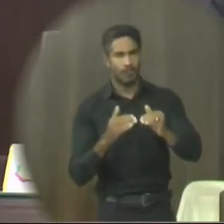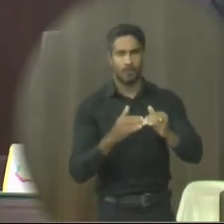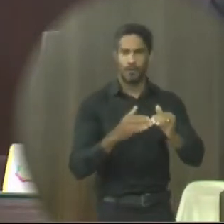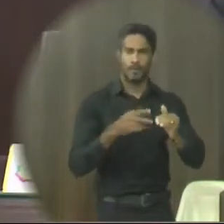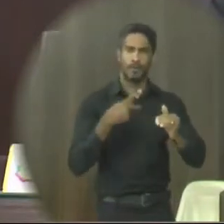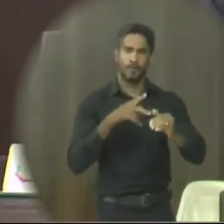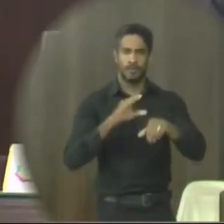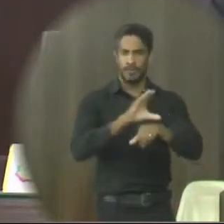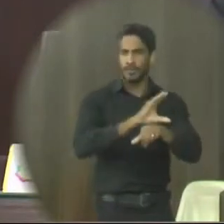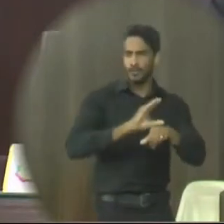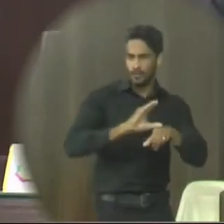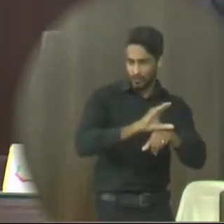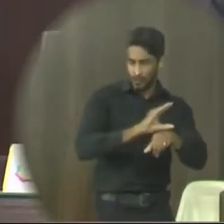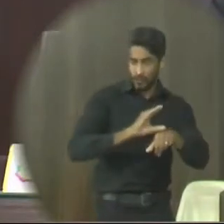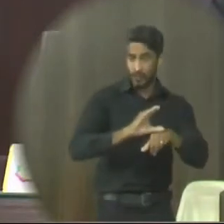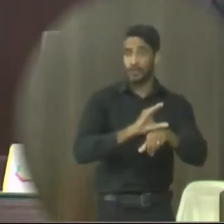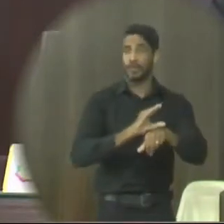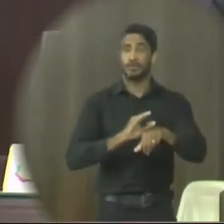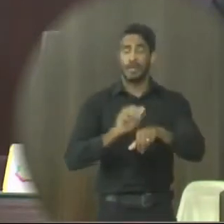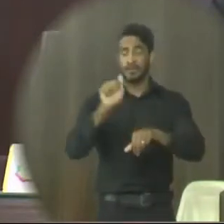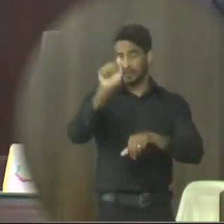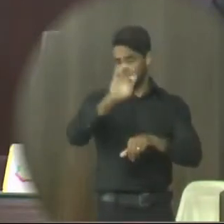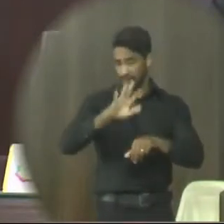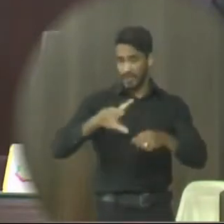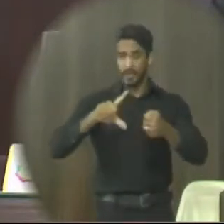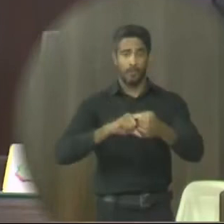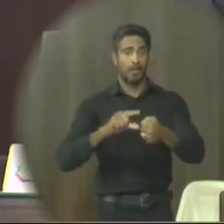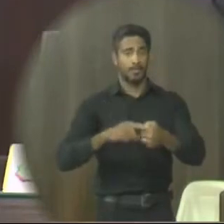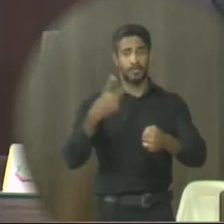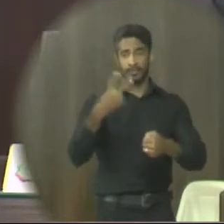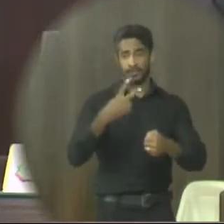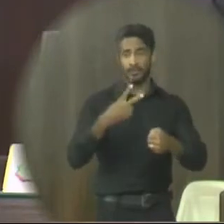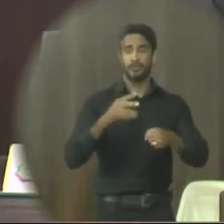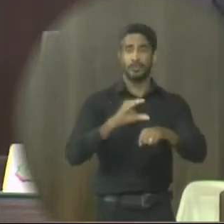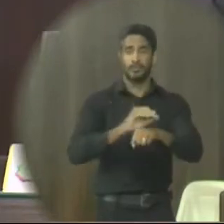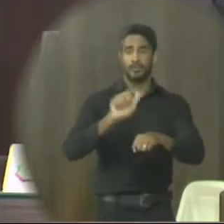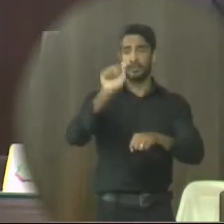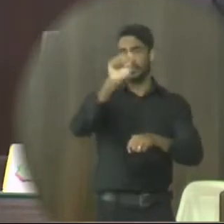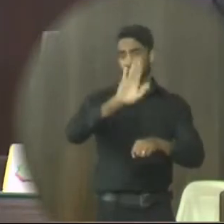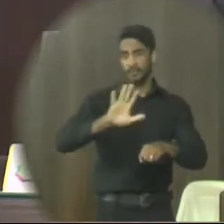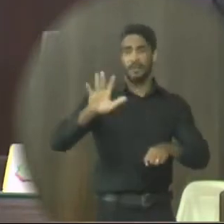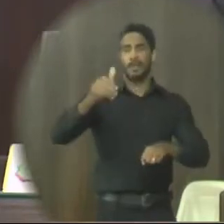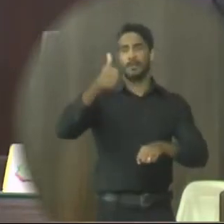disposições constitucionais em âmbito federal do artigo 2º da Constituição Federal de